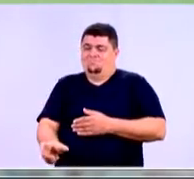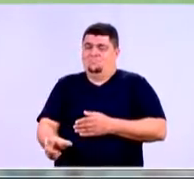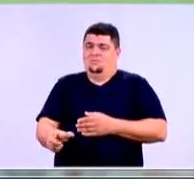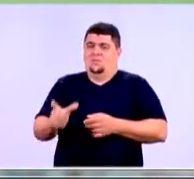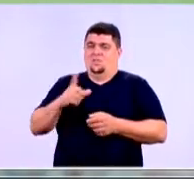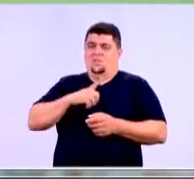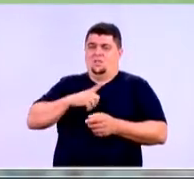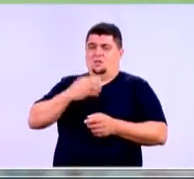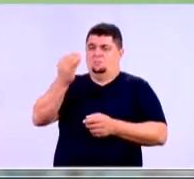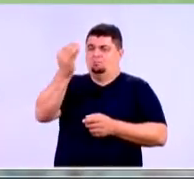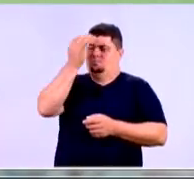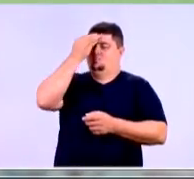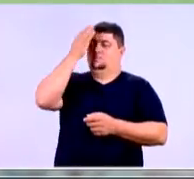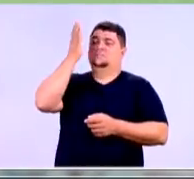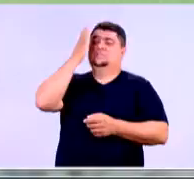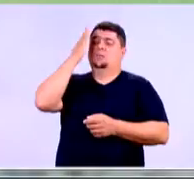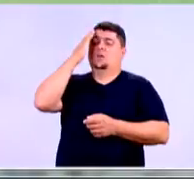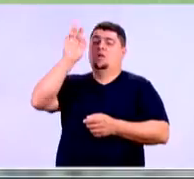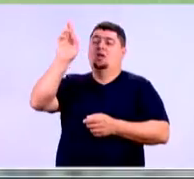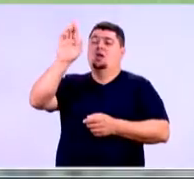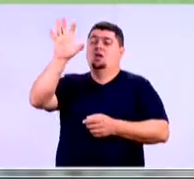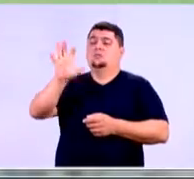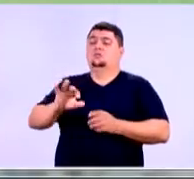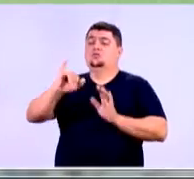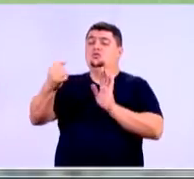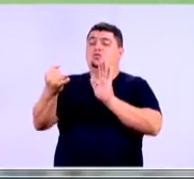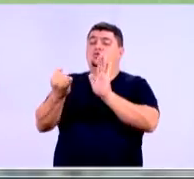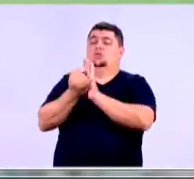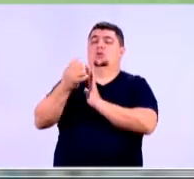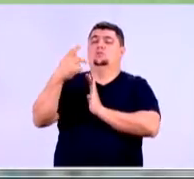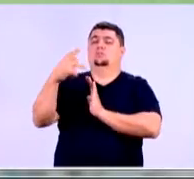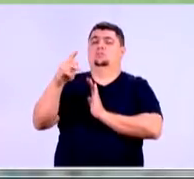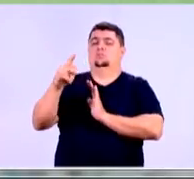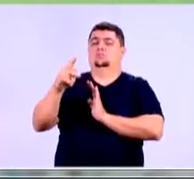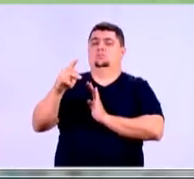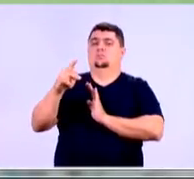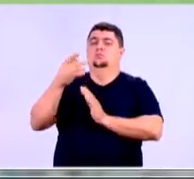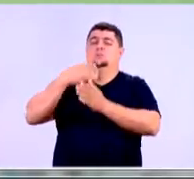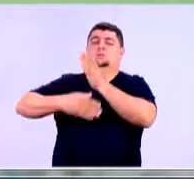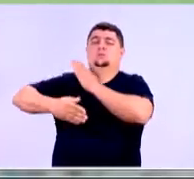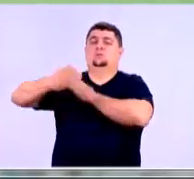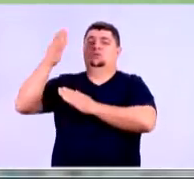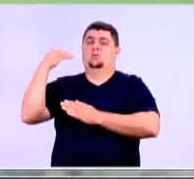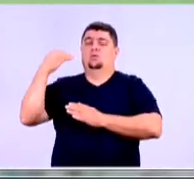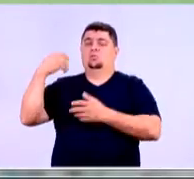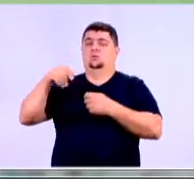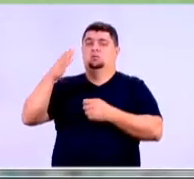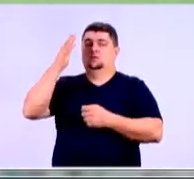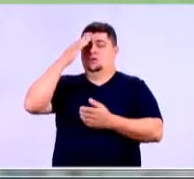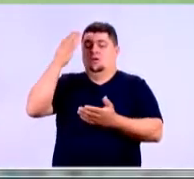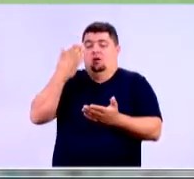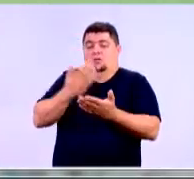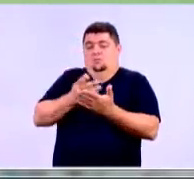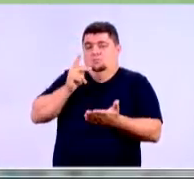conceito positivo a respeito. Então, você tem que ter um conceito positivo para fornecer